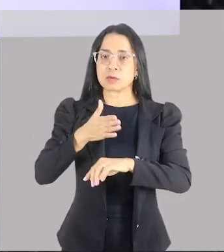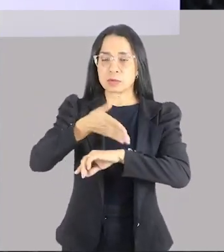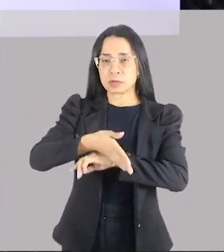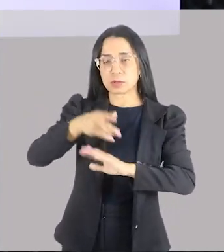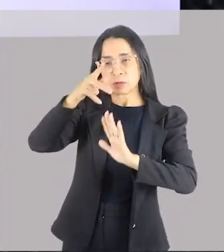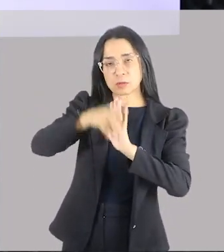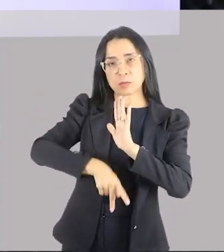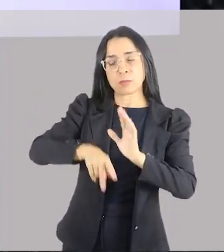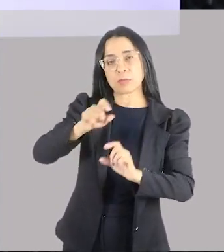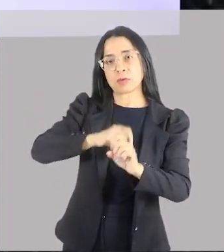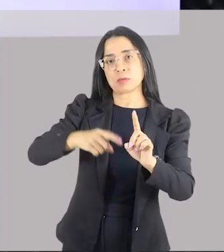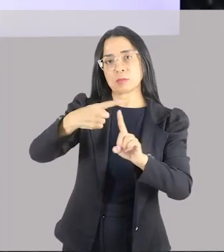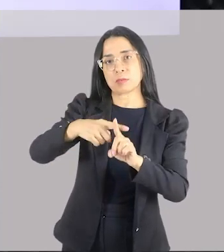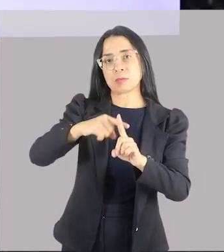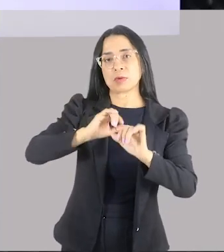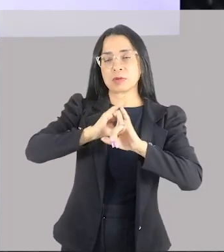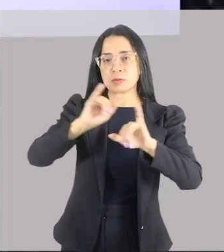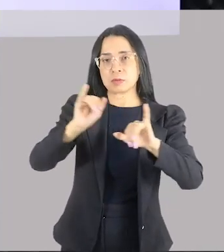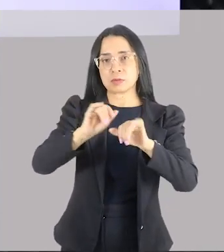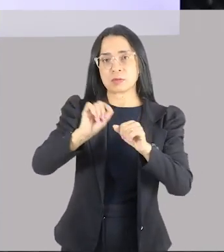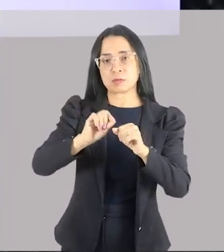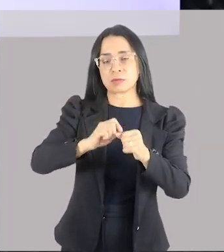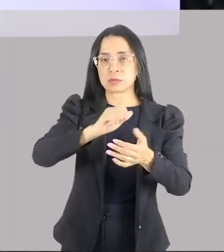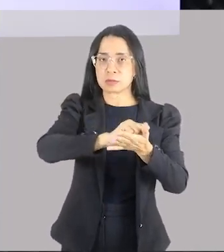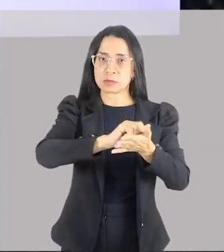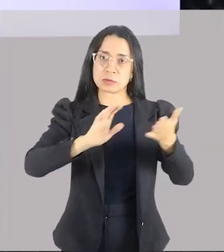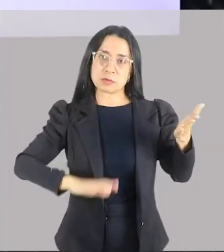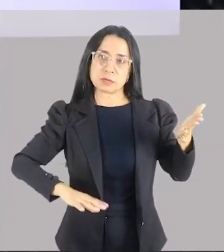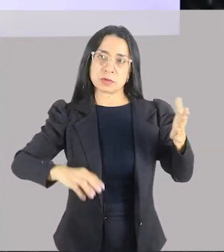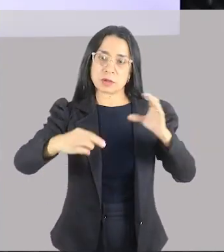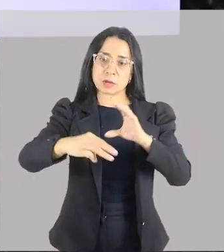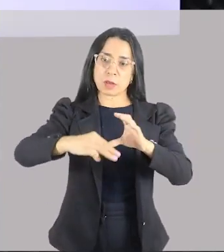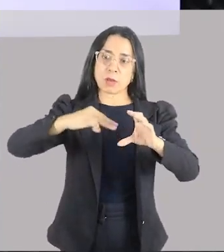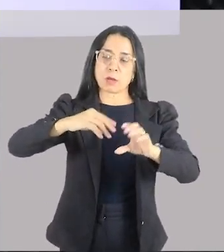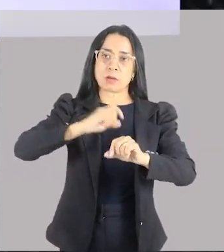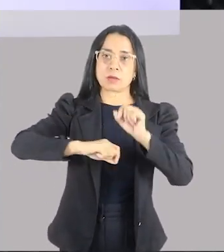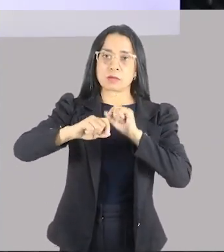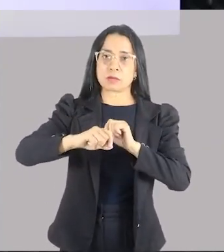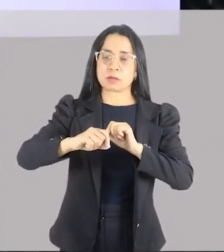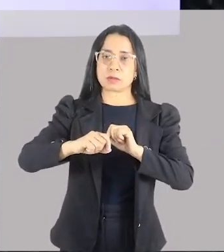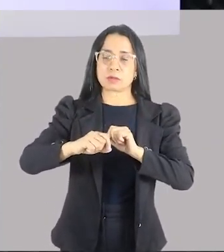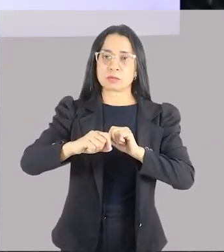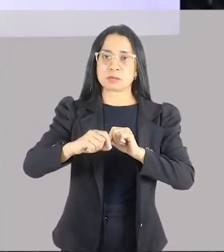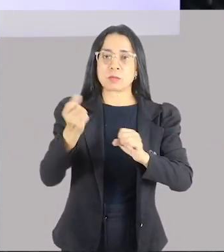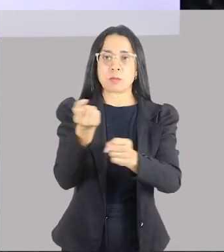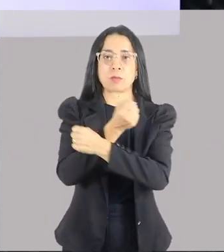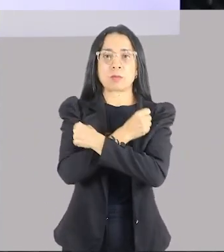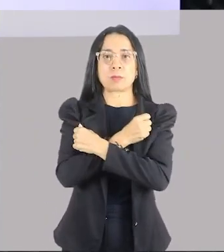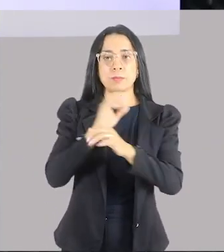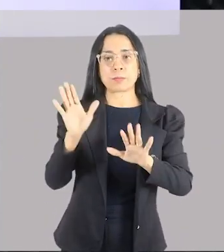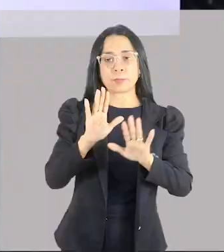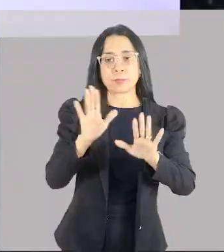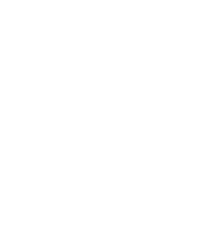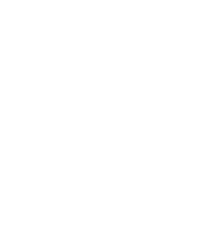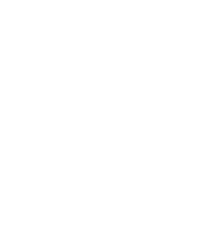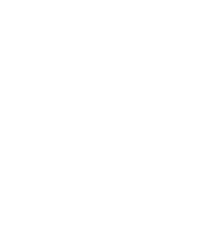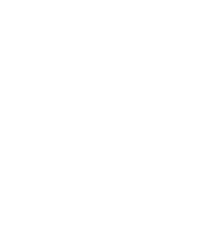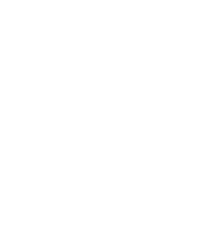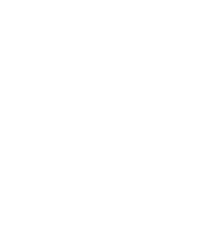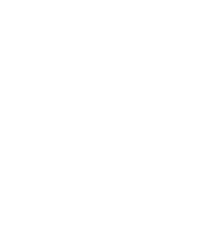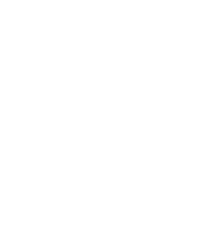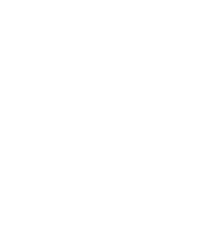de estudo para maiores informações, faça as atividades e mande suas contribuições para a gente. Forte abraço, até o próximo encontro.